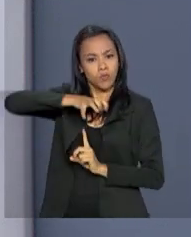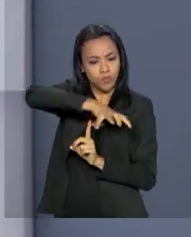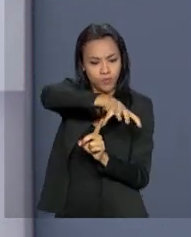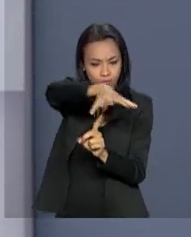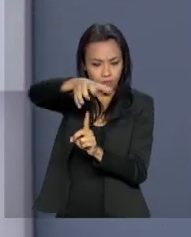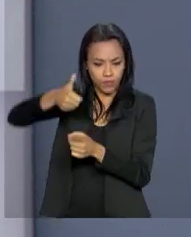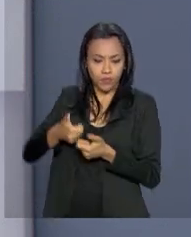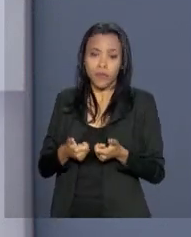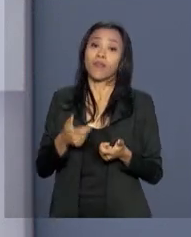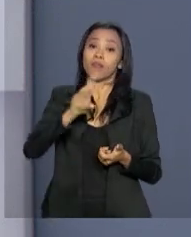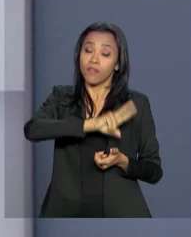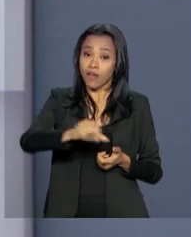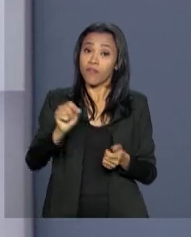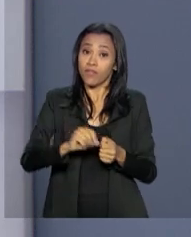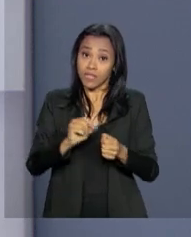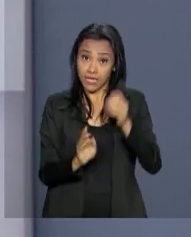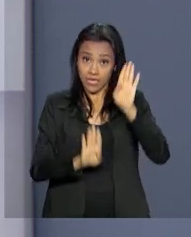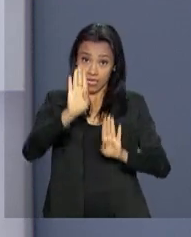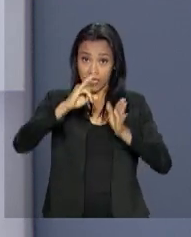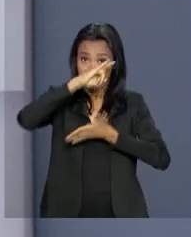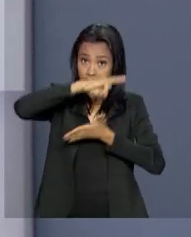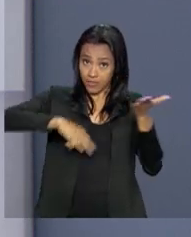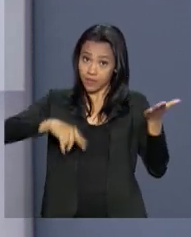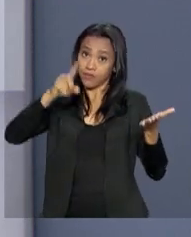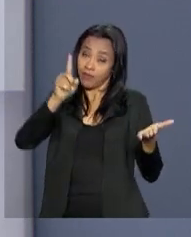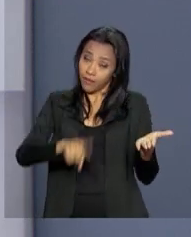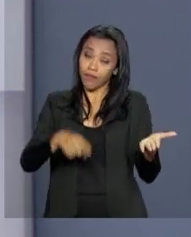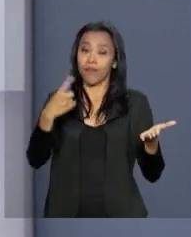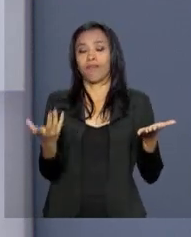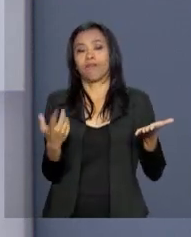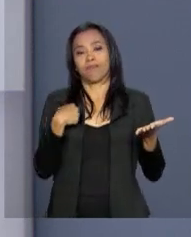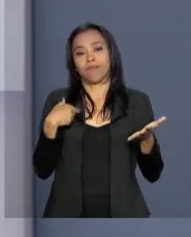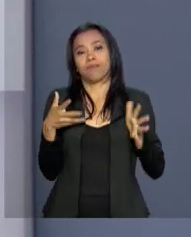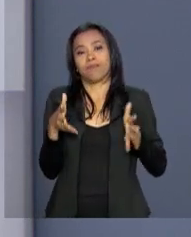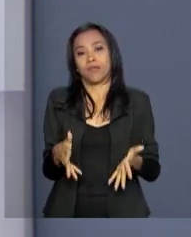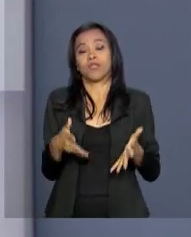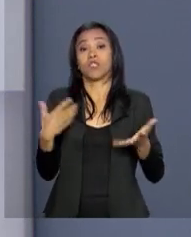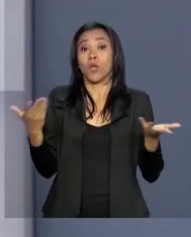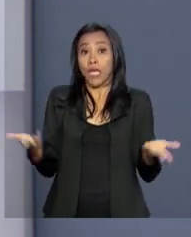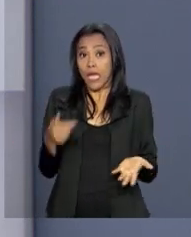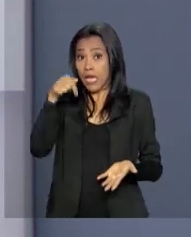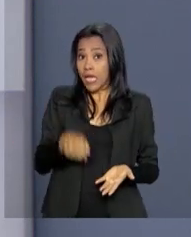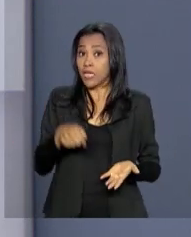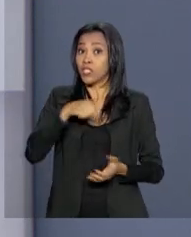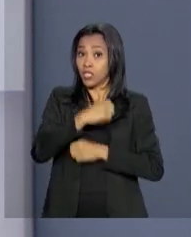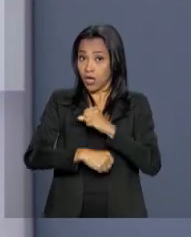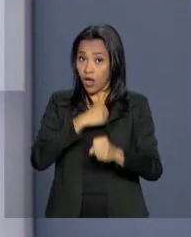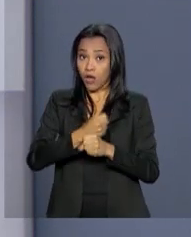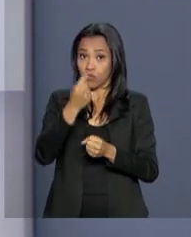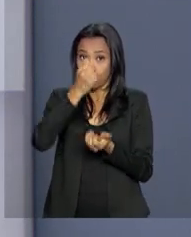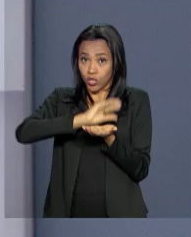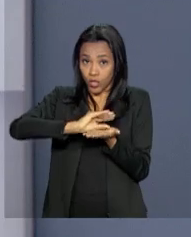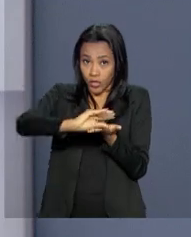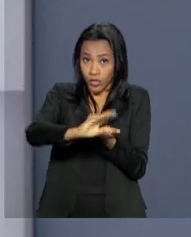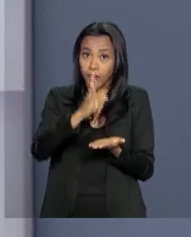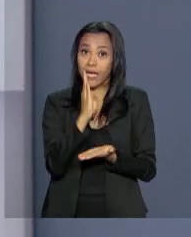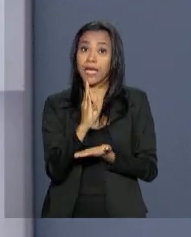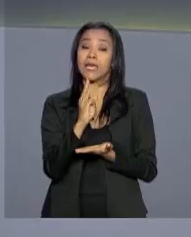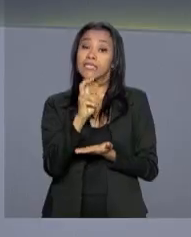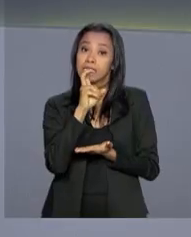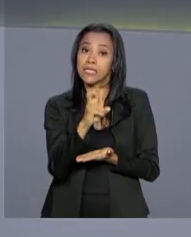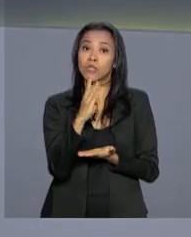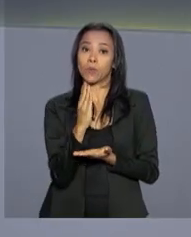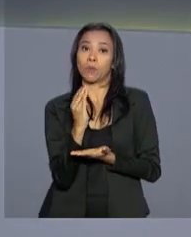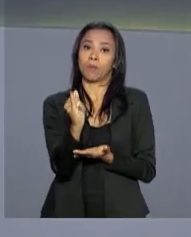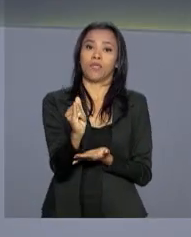que fazem parte do programa bnds segurança neste ano até agora designada para a pasta de 5 bilhões de reais